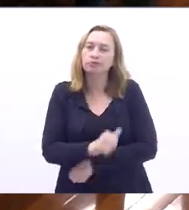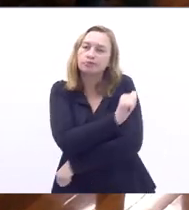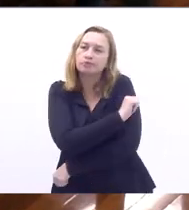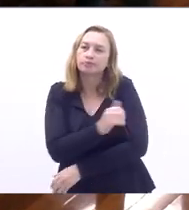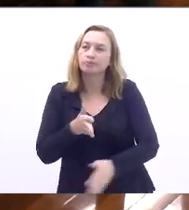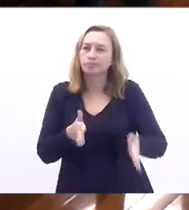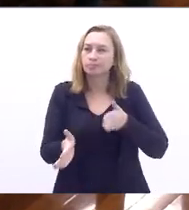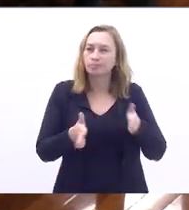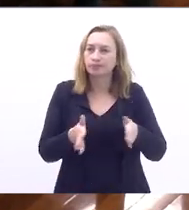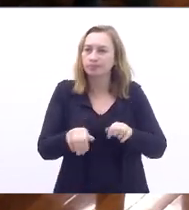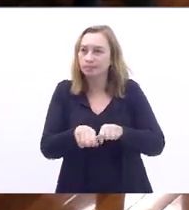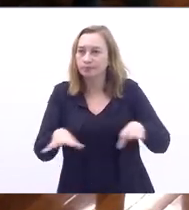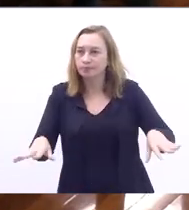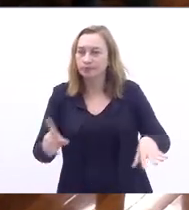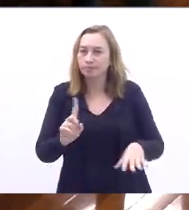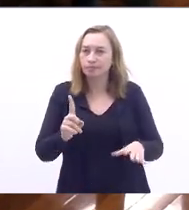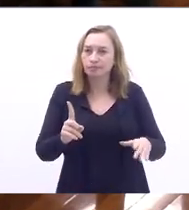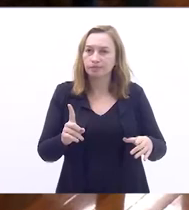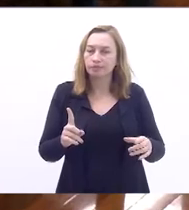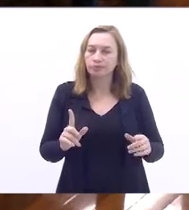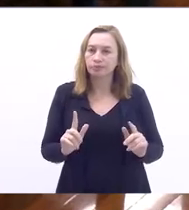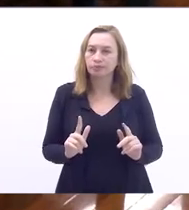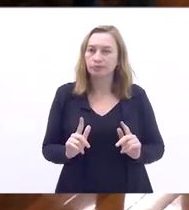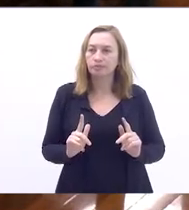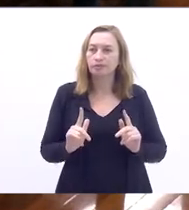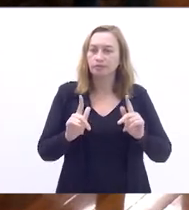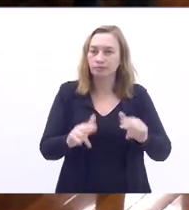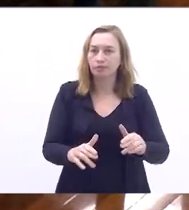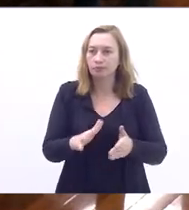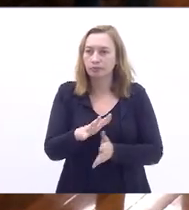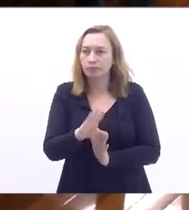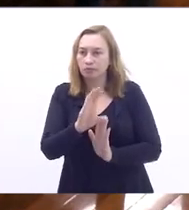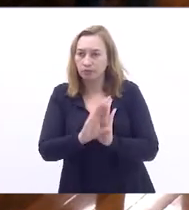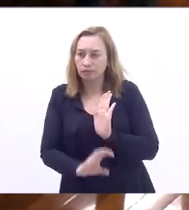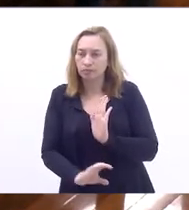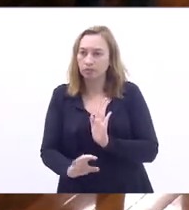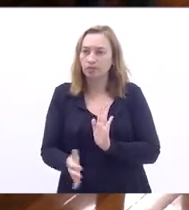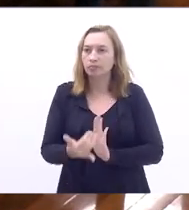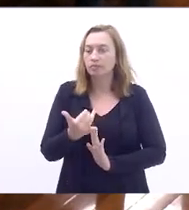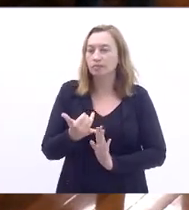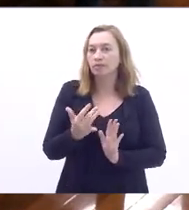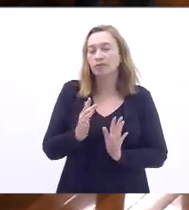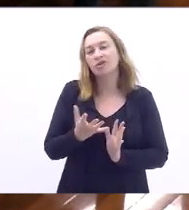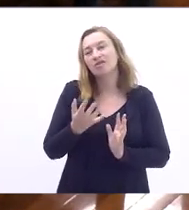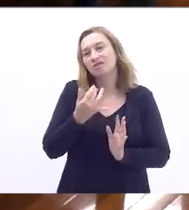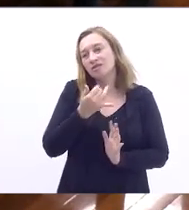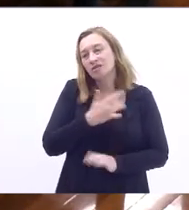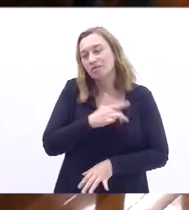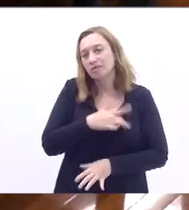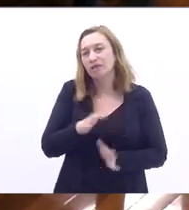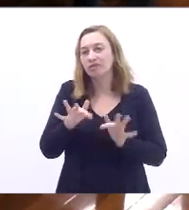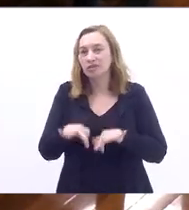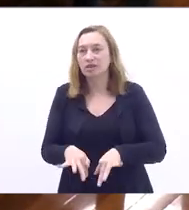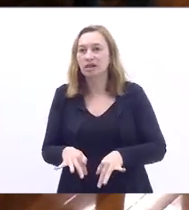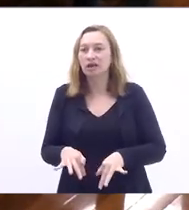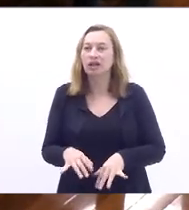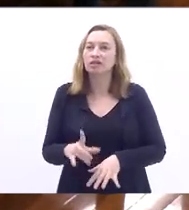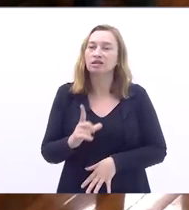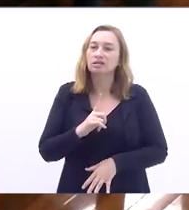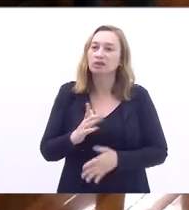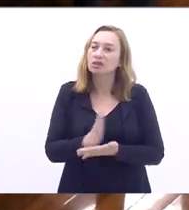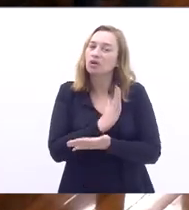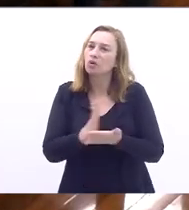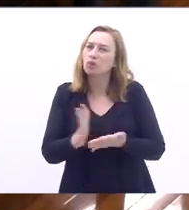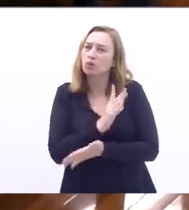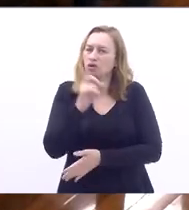estudante o período de pandemia não conta no período de integralização curricular É uma pena que eu tenho que cumprir mas eu queria só comentar que a gente tem